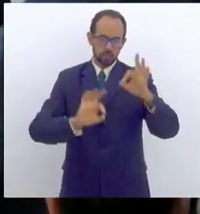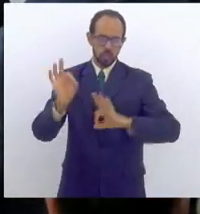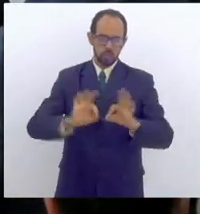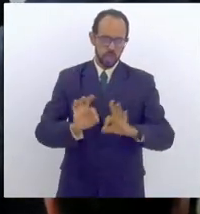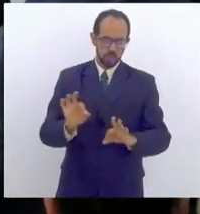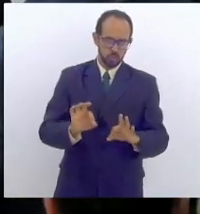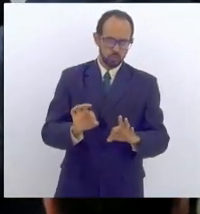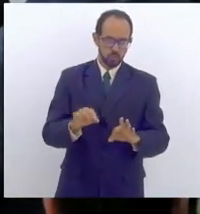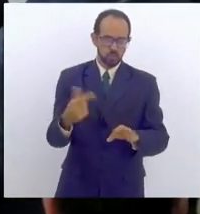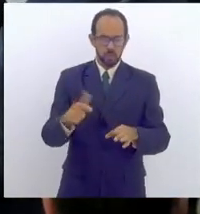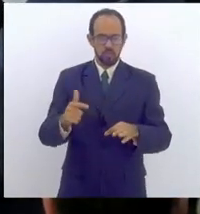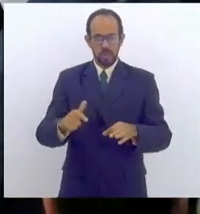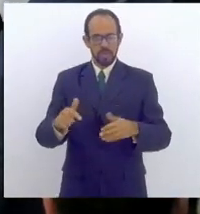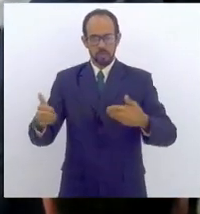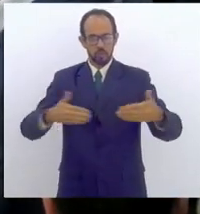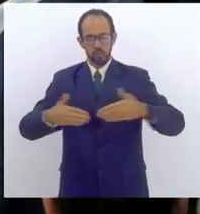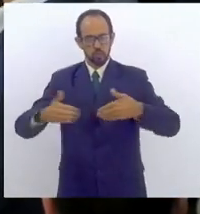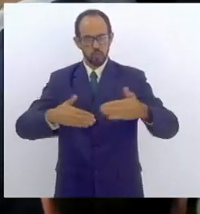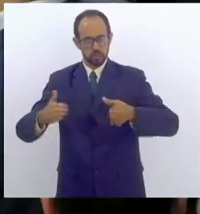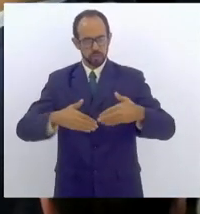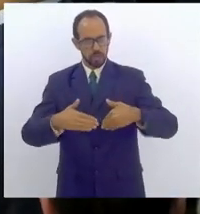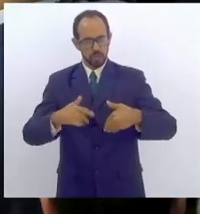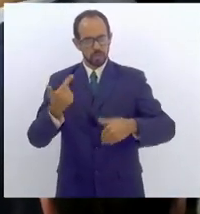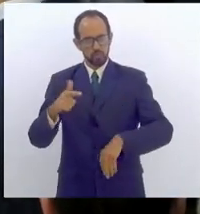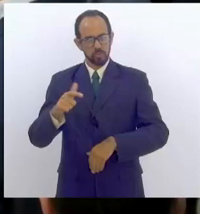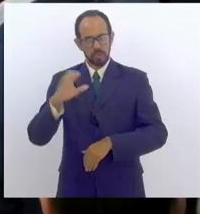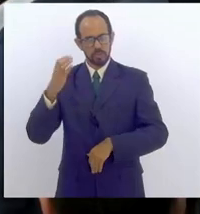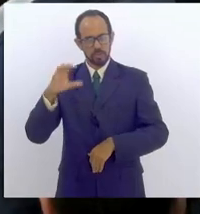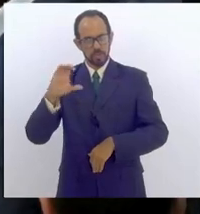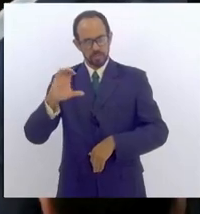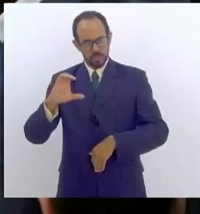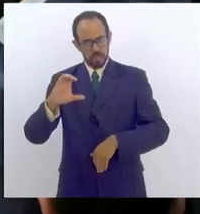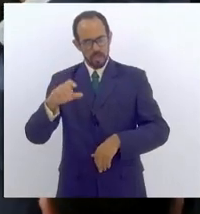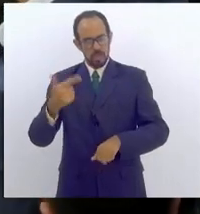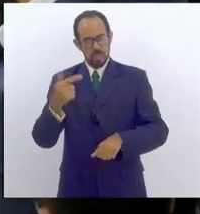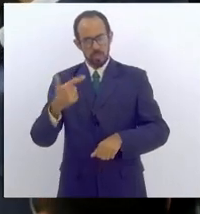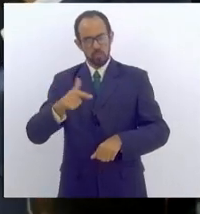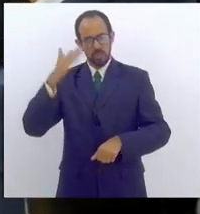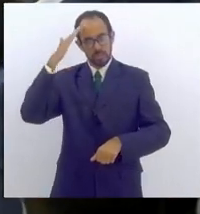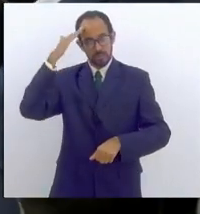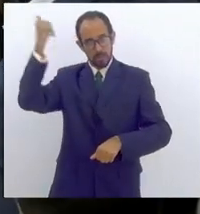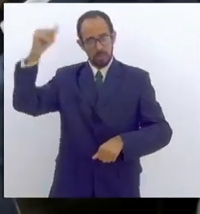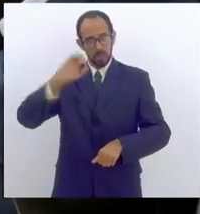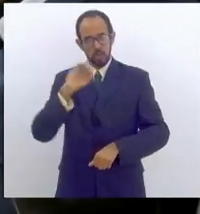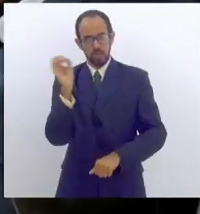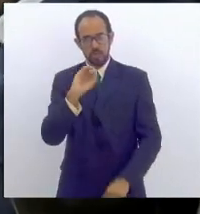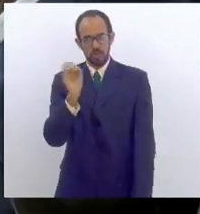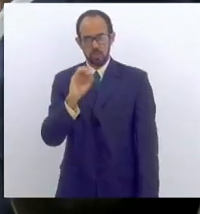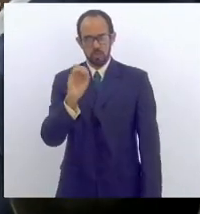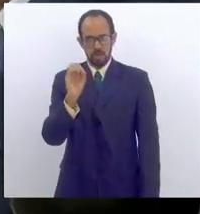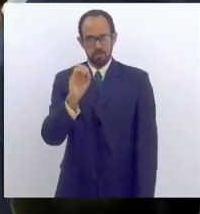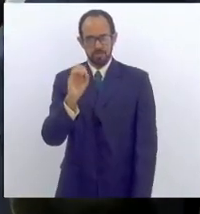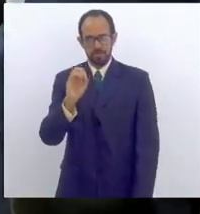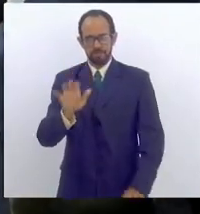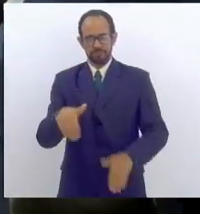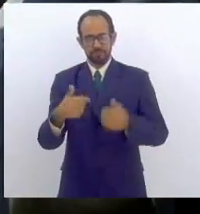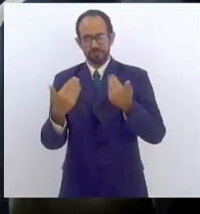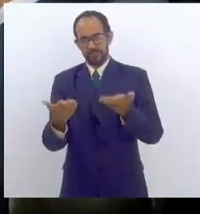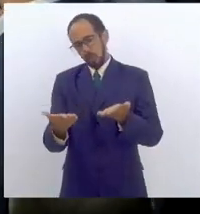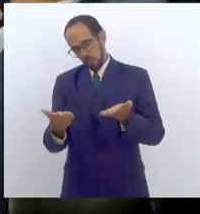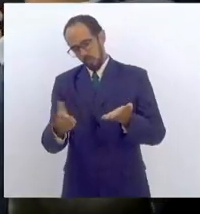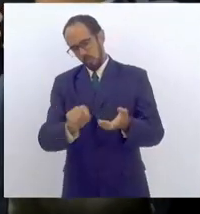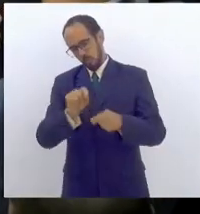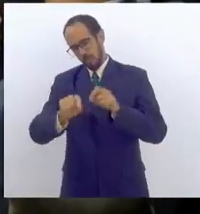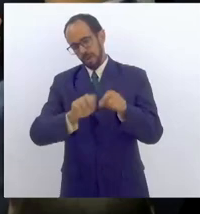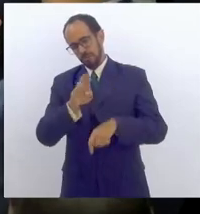há indústria, não há ciência, não há sabedoria alguma. Então, o que Bacelar